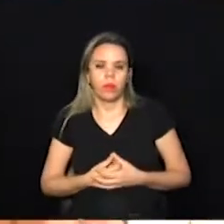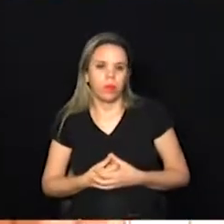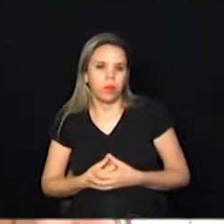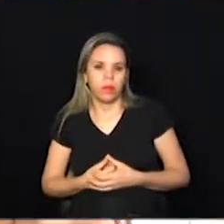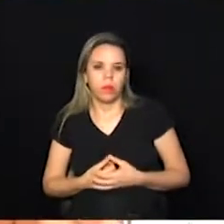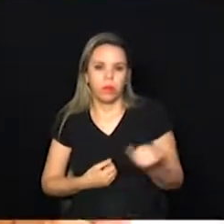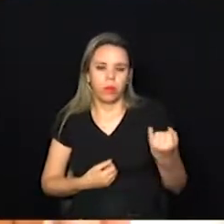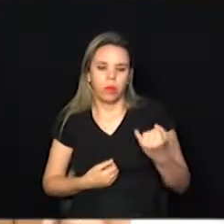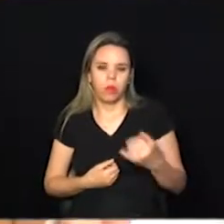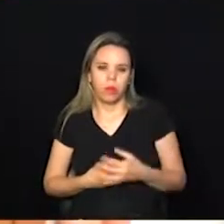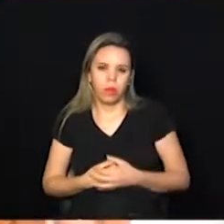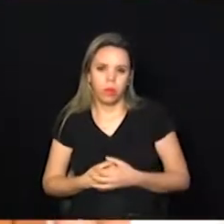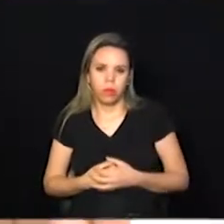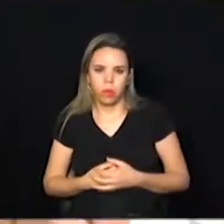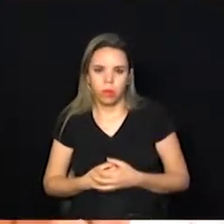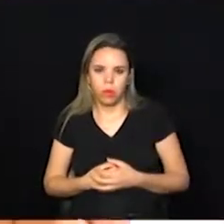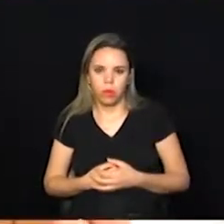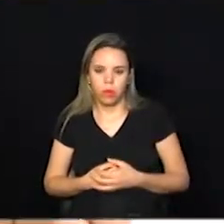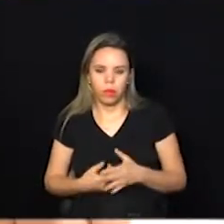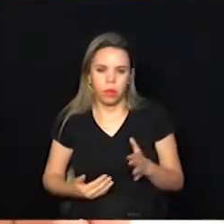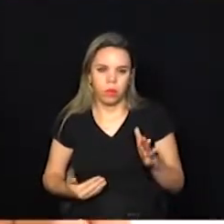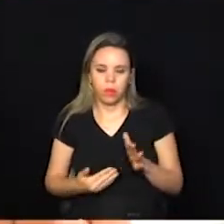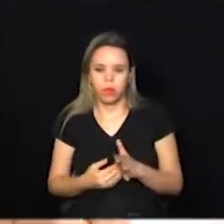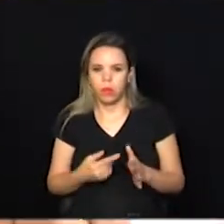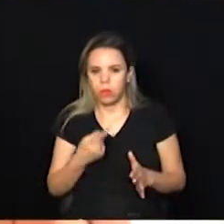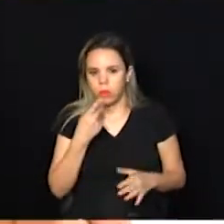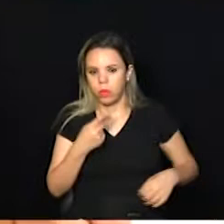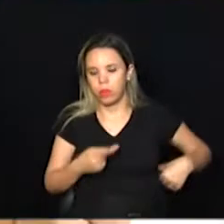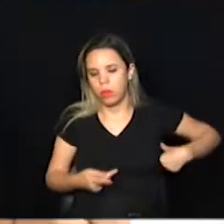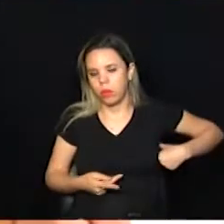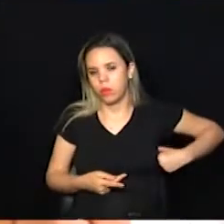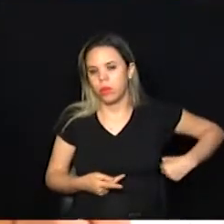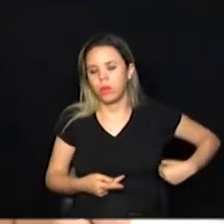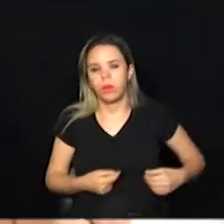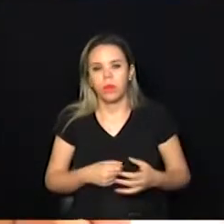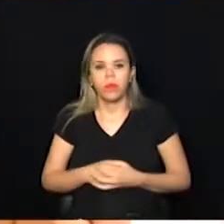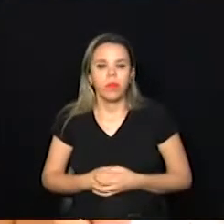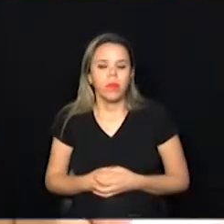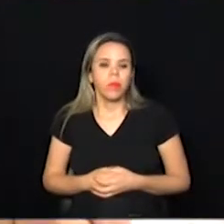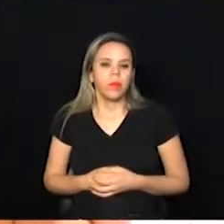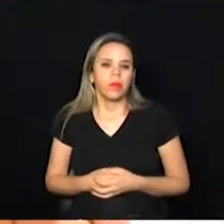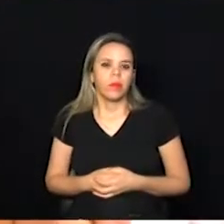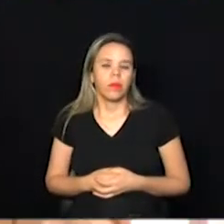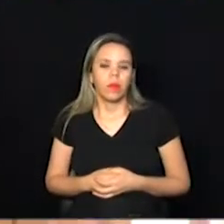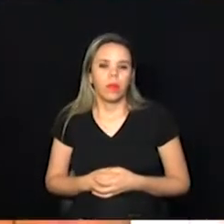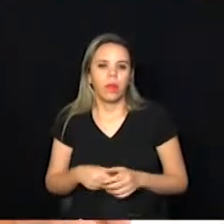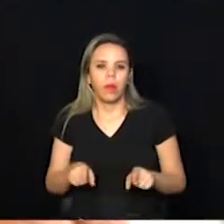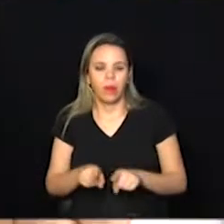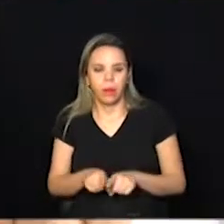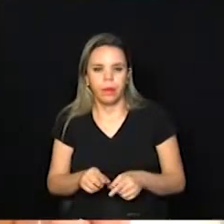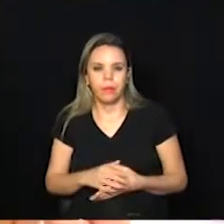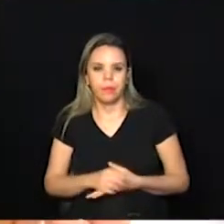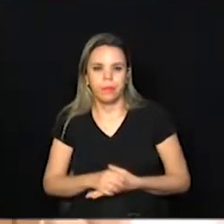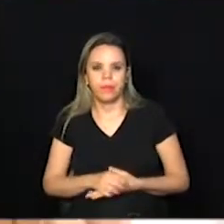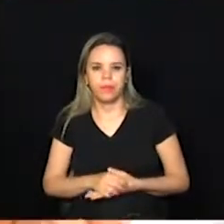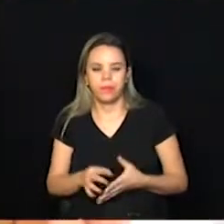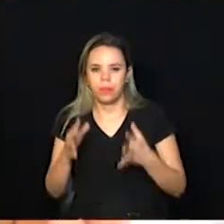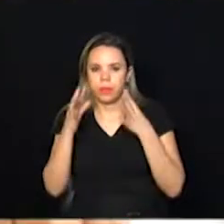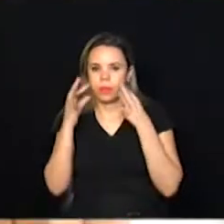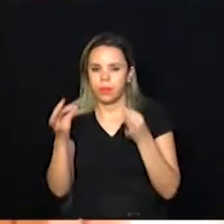bastante importante. O último ponto que eu queria também falar é que Também chamou a minha